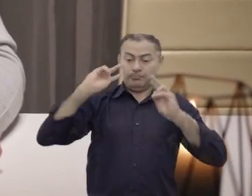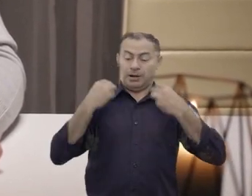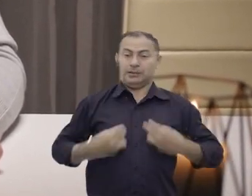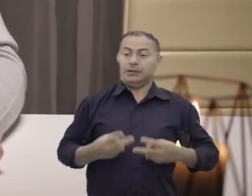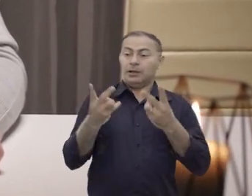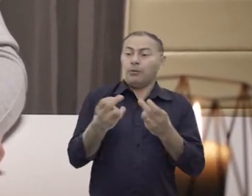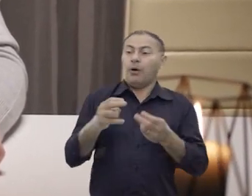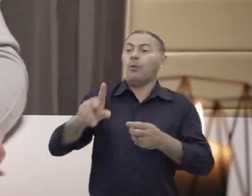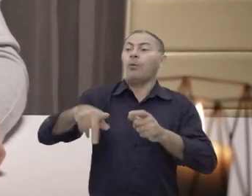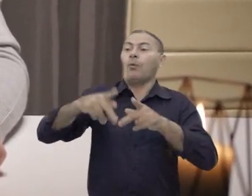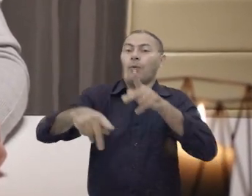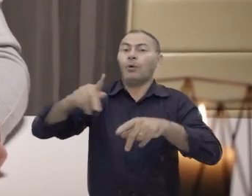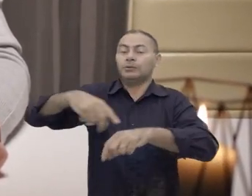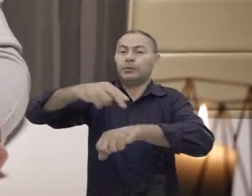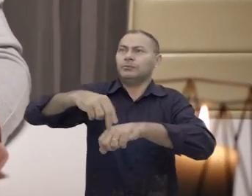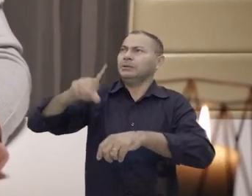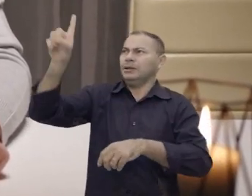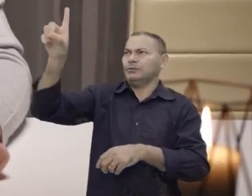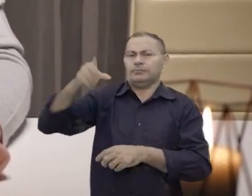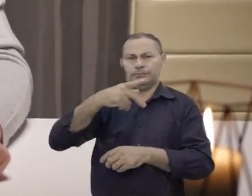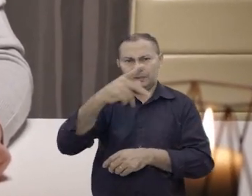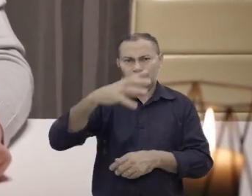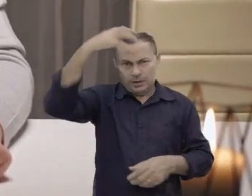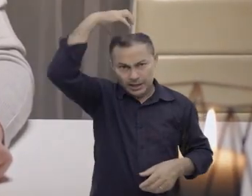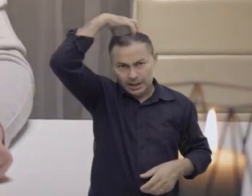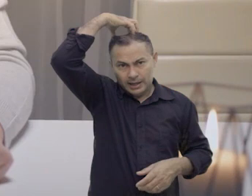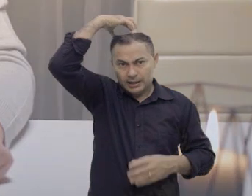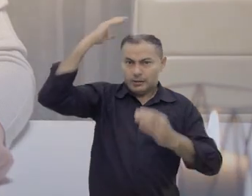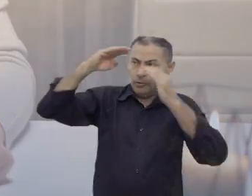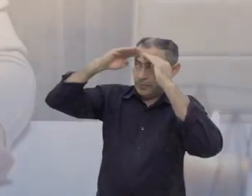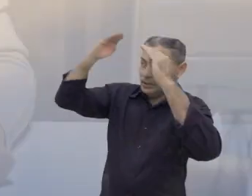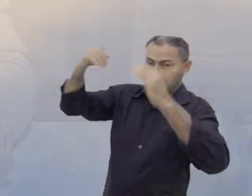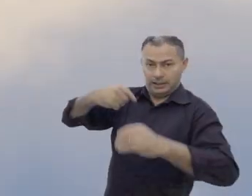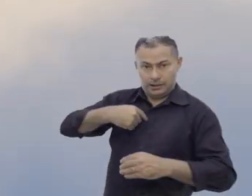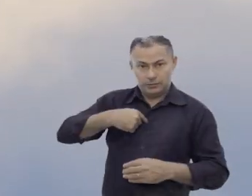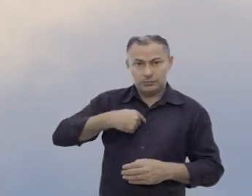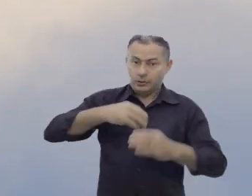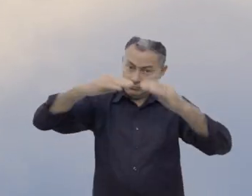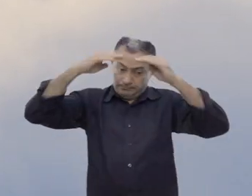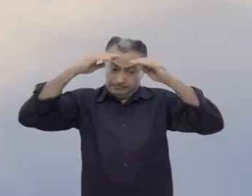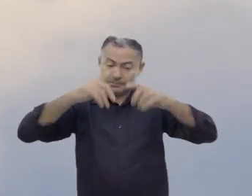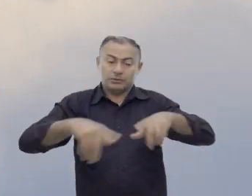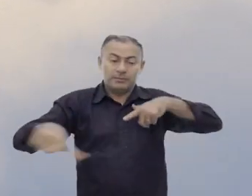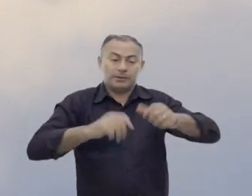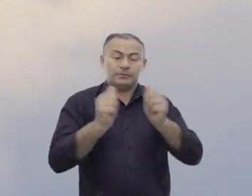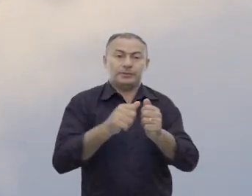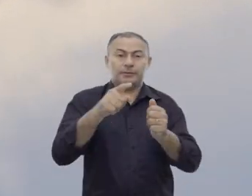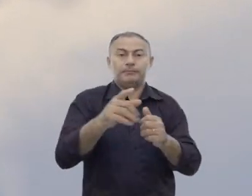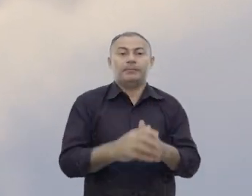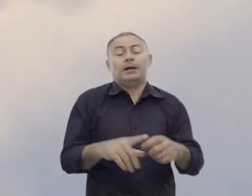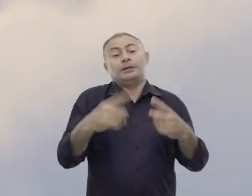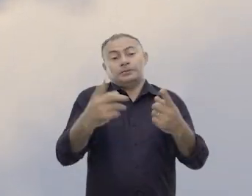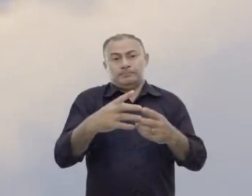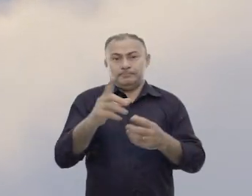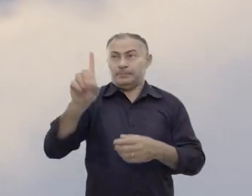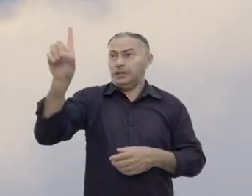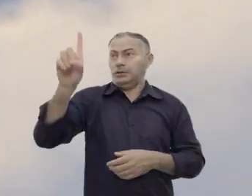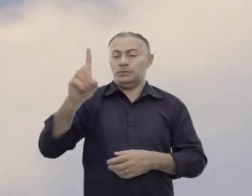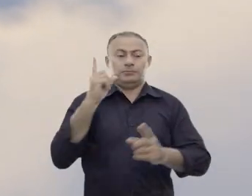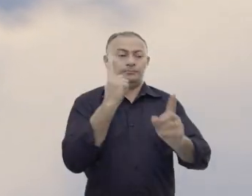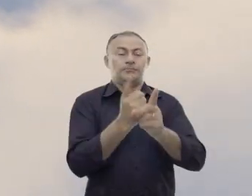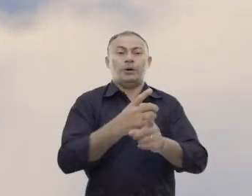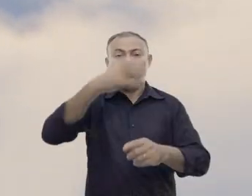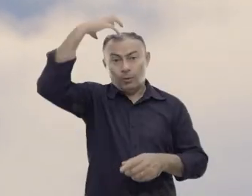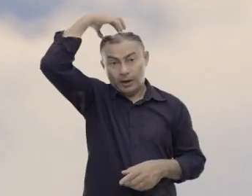rei humano, como as outras nações. Então Deus disse: se os seus reis me obedecerem, eu trabalharei através deles.